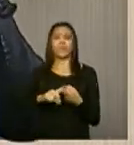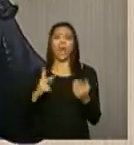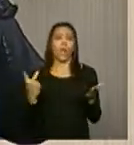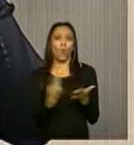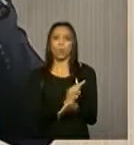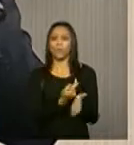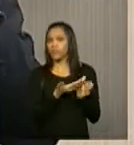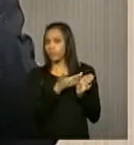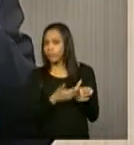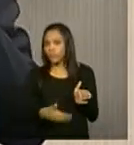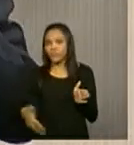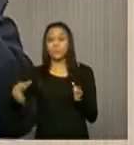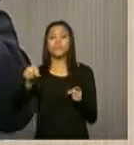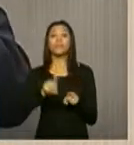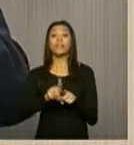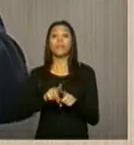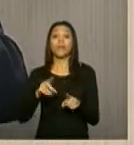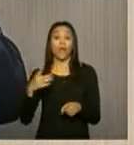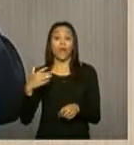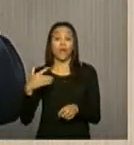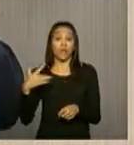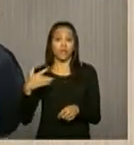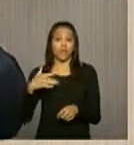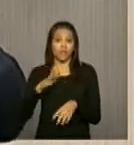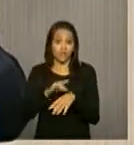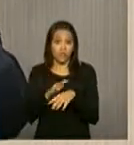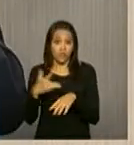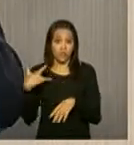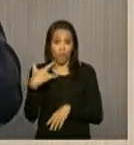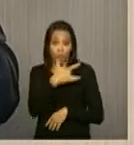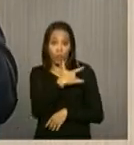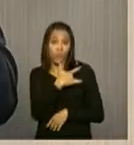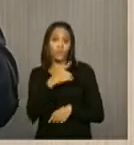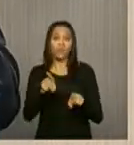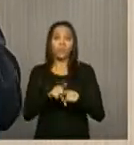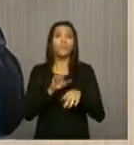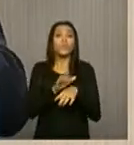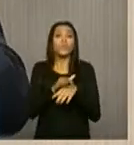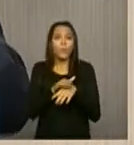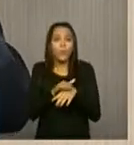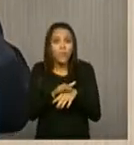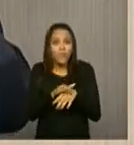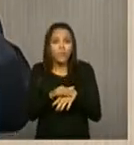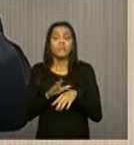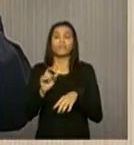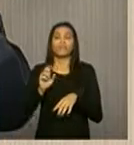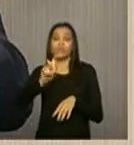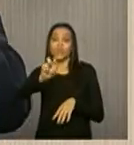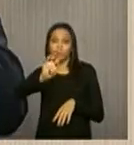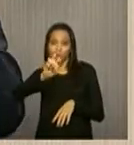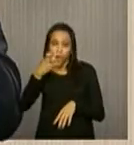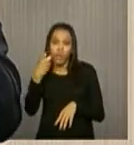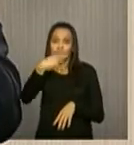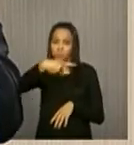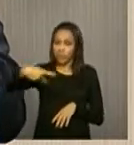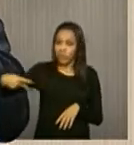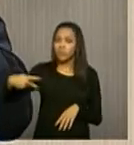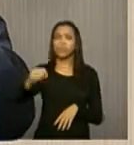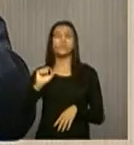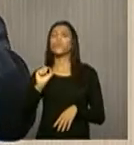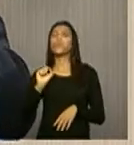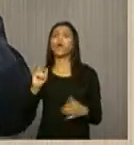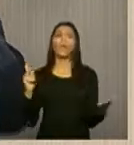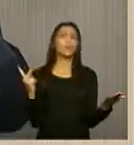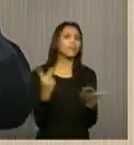das saúde e da doença do presidente então os seus hábitos de vida a forma como ele